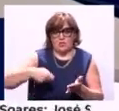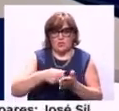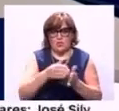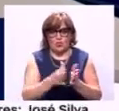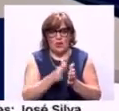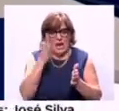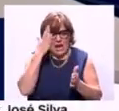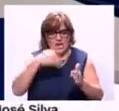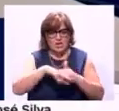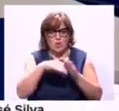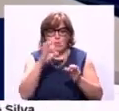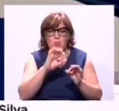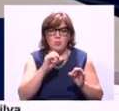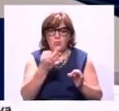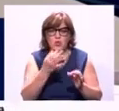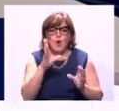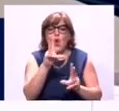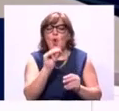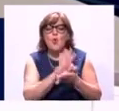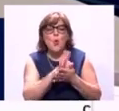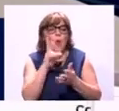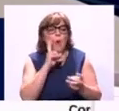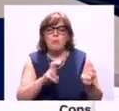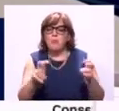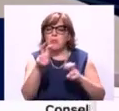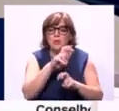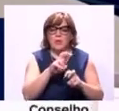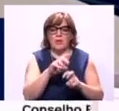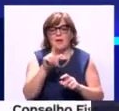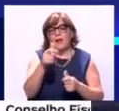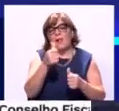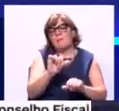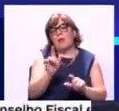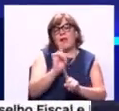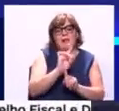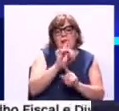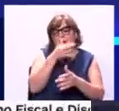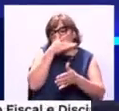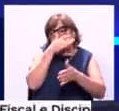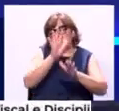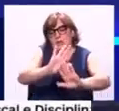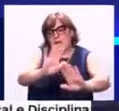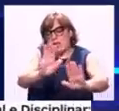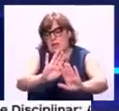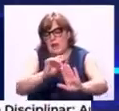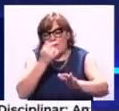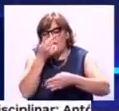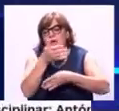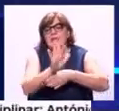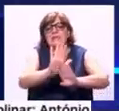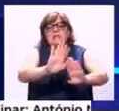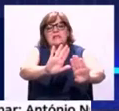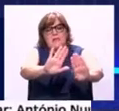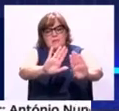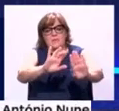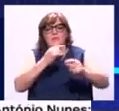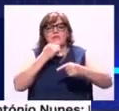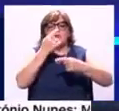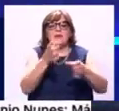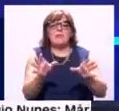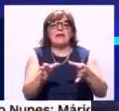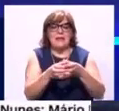Acha que o Futebol Porto nunca procurou? Júlio, não leva mal. Eu não conheço. Não leva mal. Eu só estou aqui a fazer perguntas. Vou citar uma